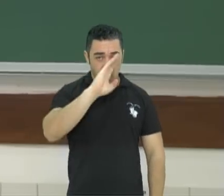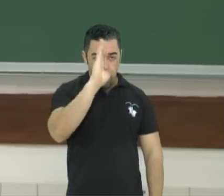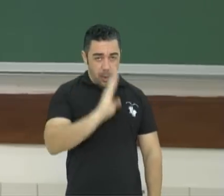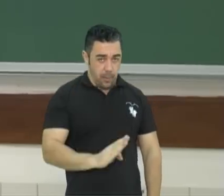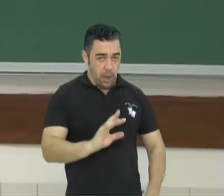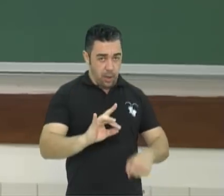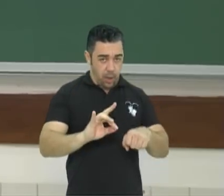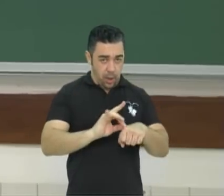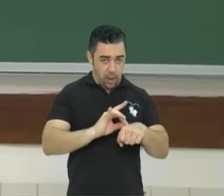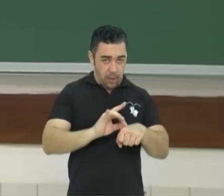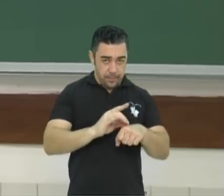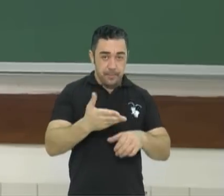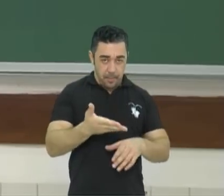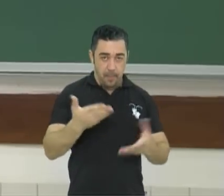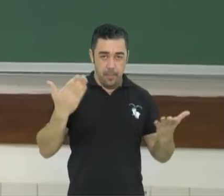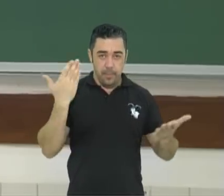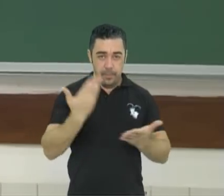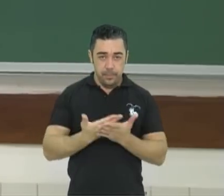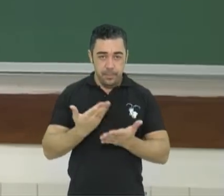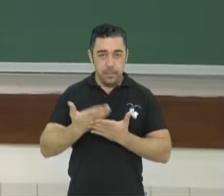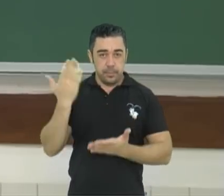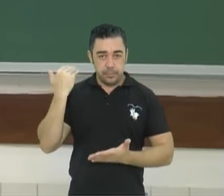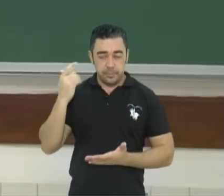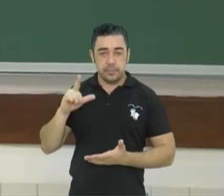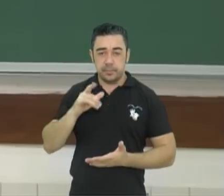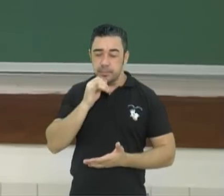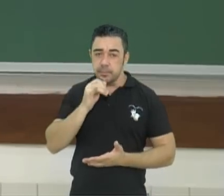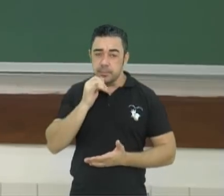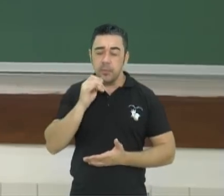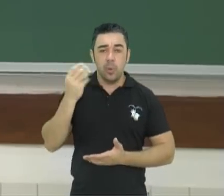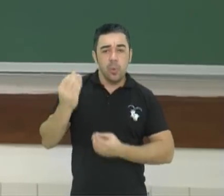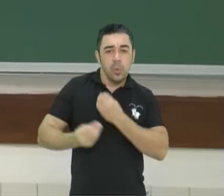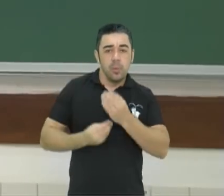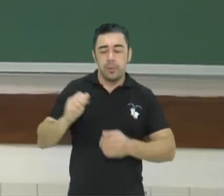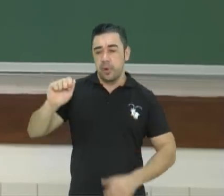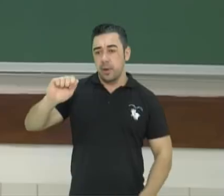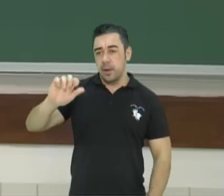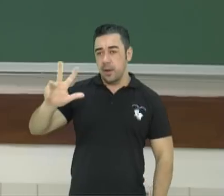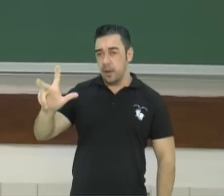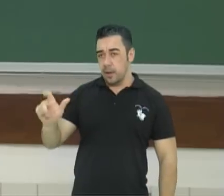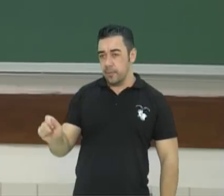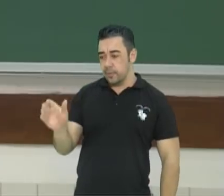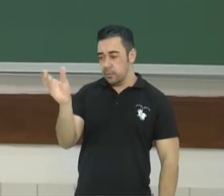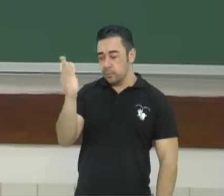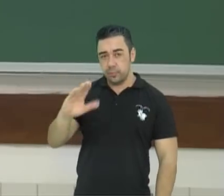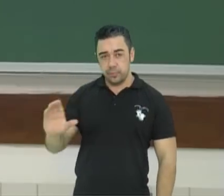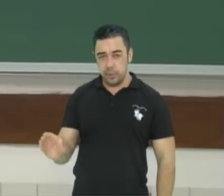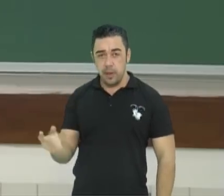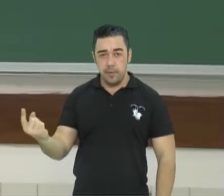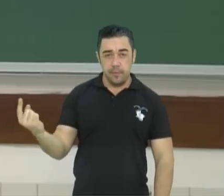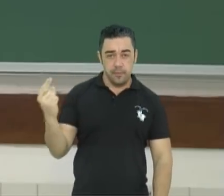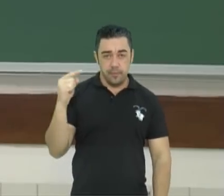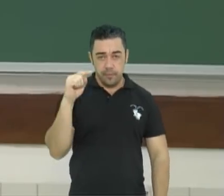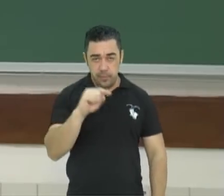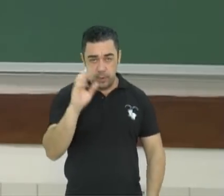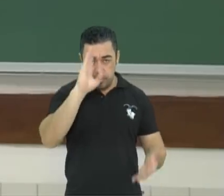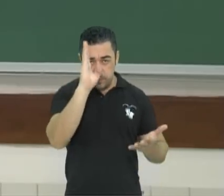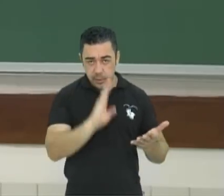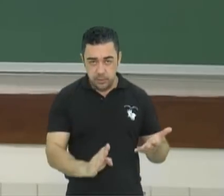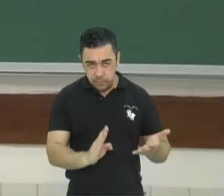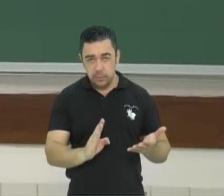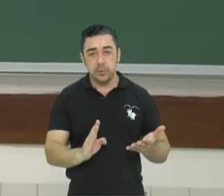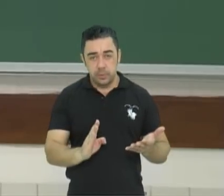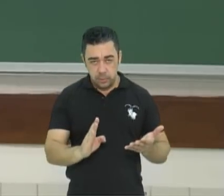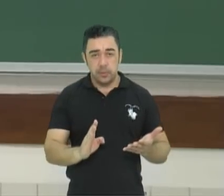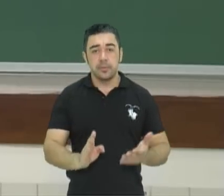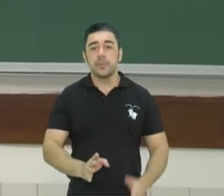passadas, lembram a costa ocidental e a África Central, que é a região da qual vieram esses africanos para o Brasil.